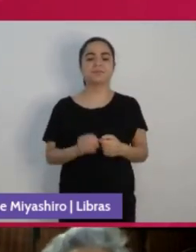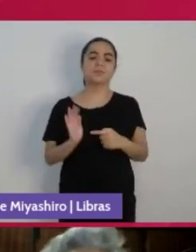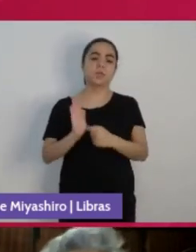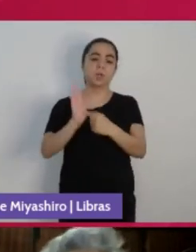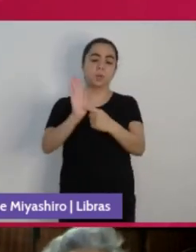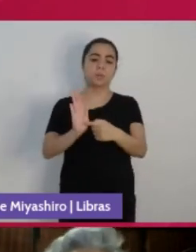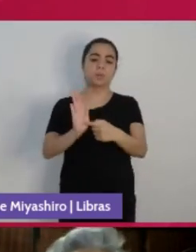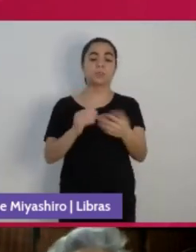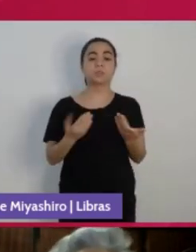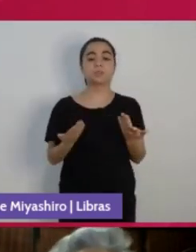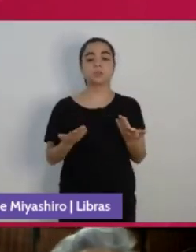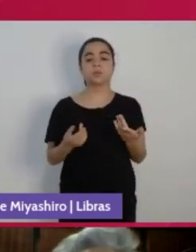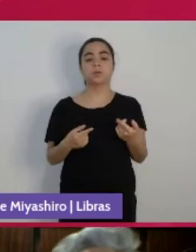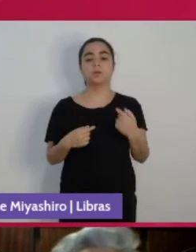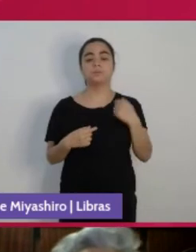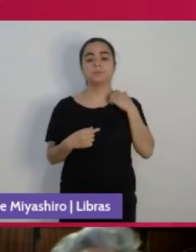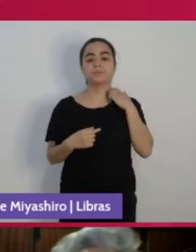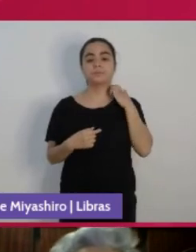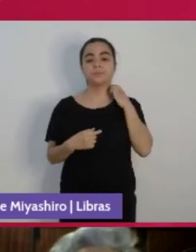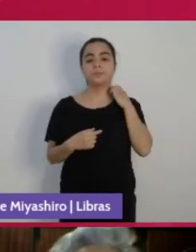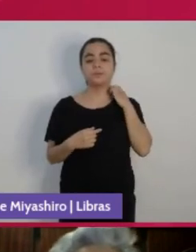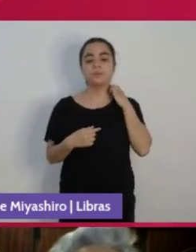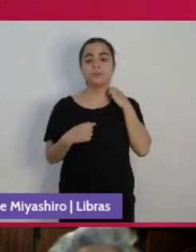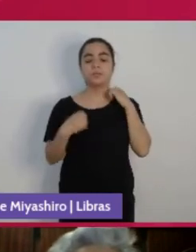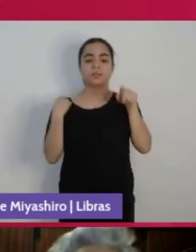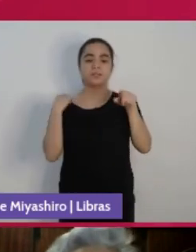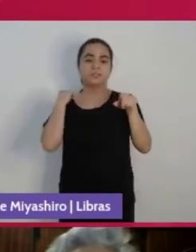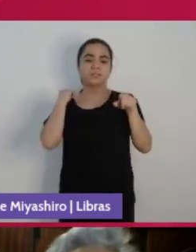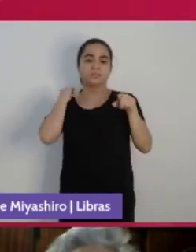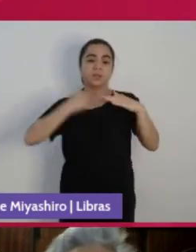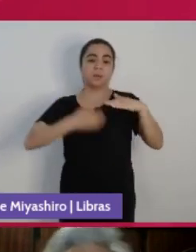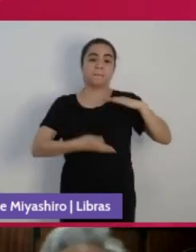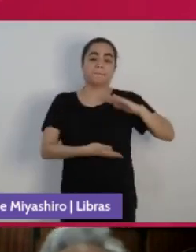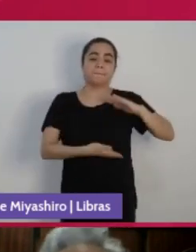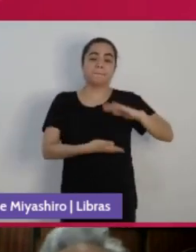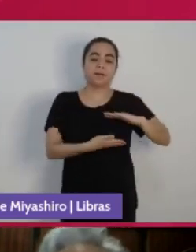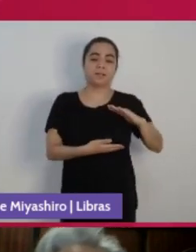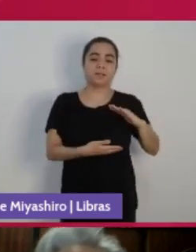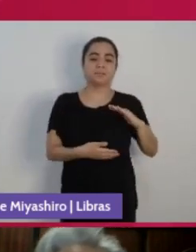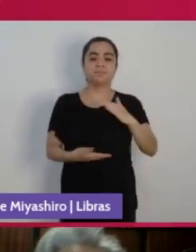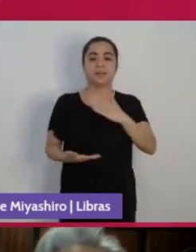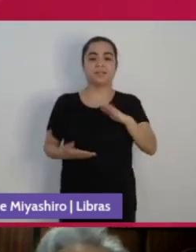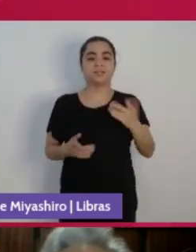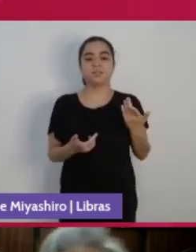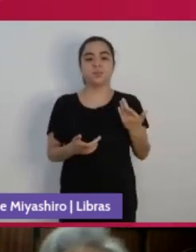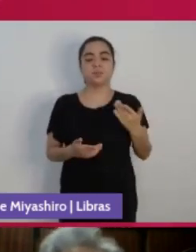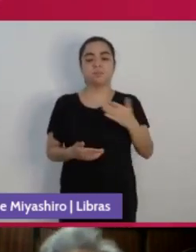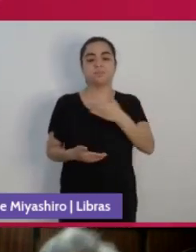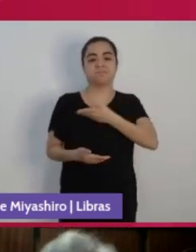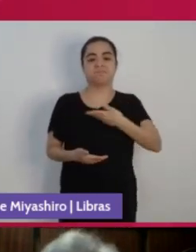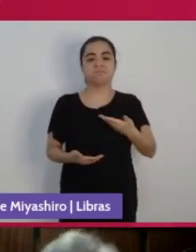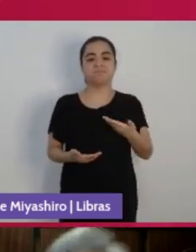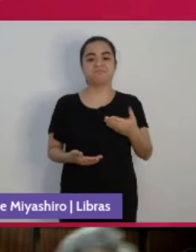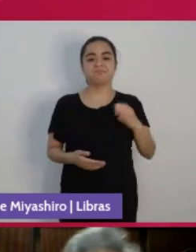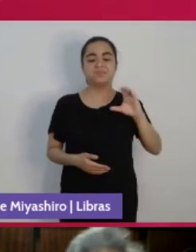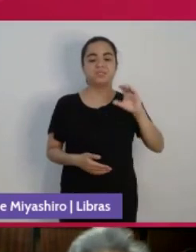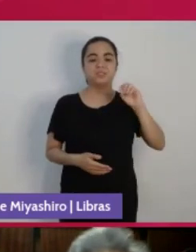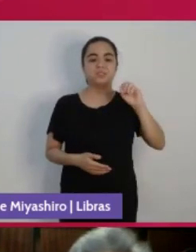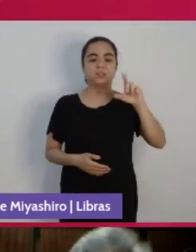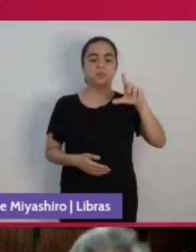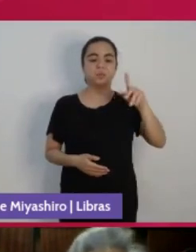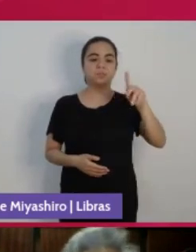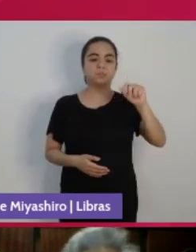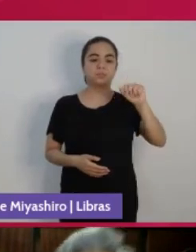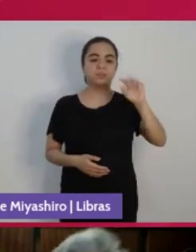provavelmente porque isso daqui é tão grande que é palpável e a colega resolveu fazer uma Cleópatra de um